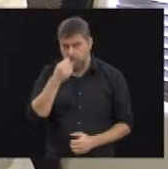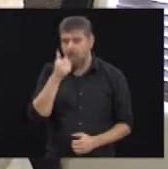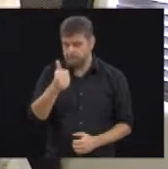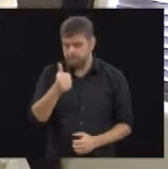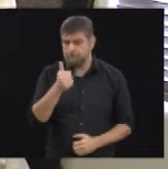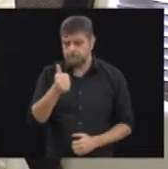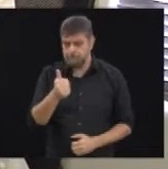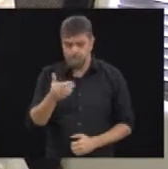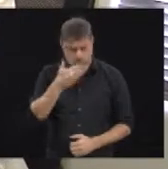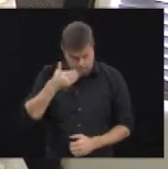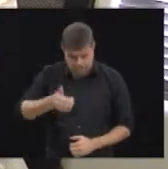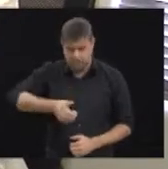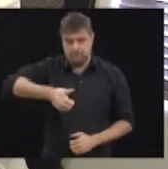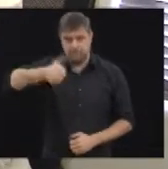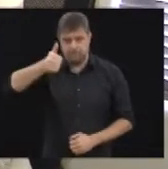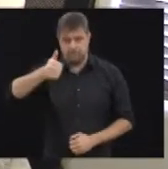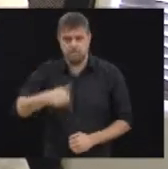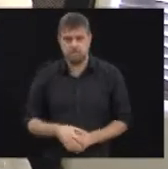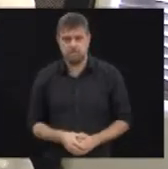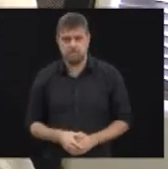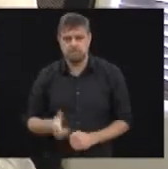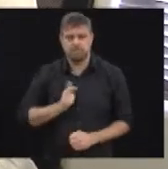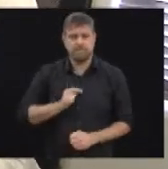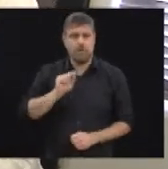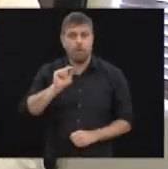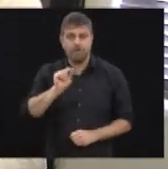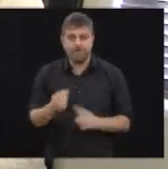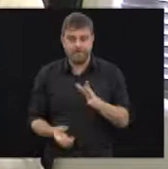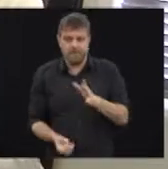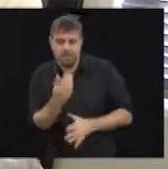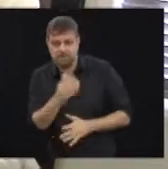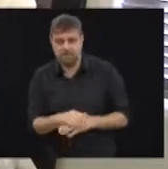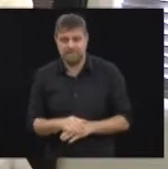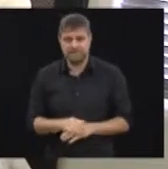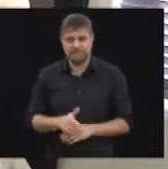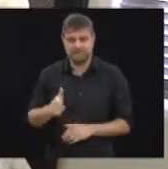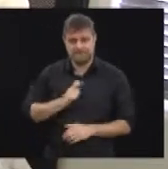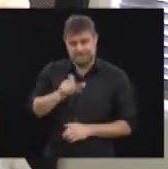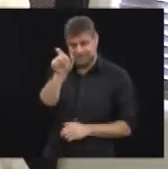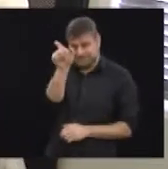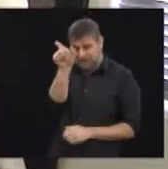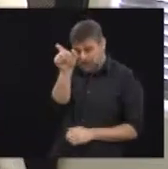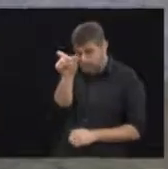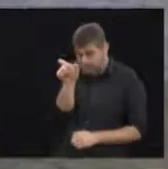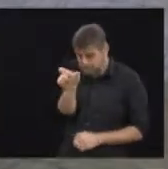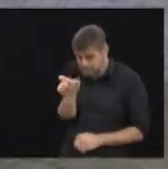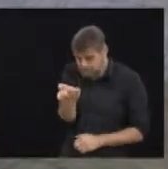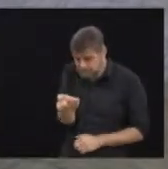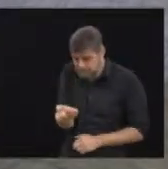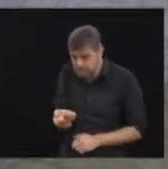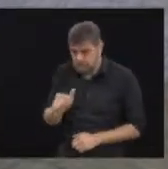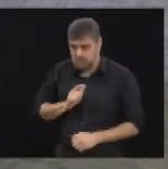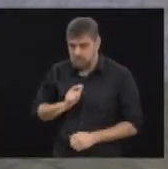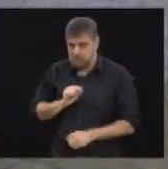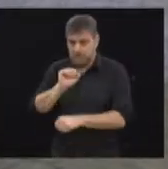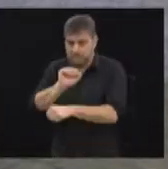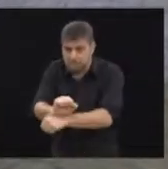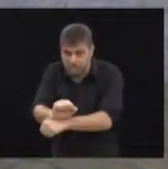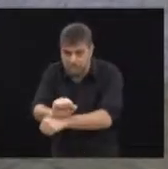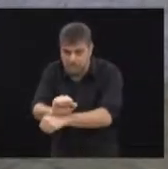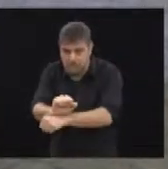São muito bons. Qual é a variação? Depende muito se o paciente